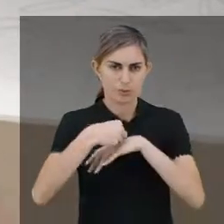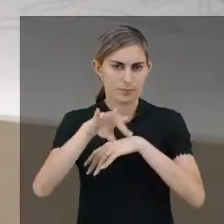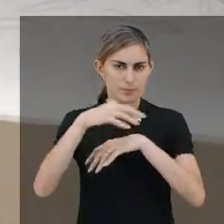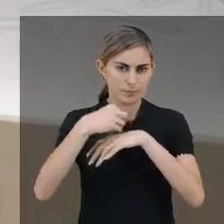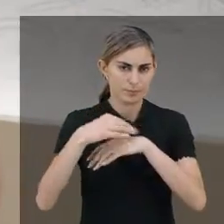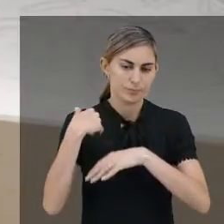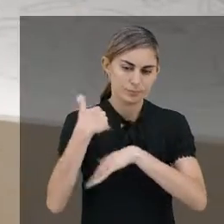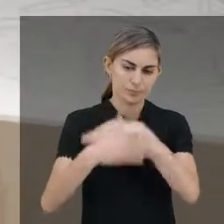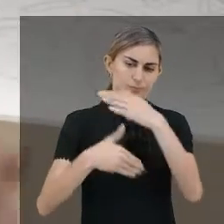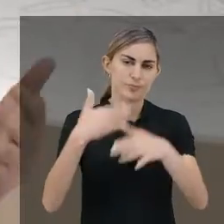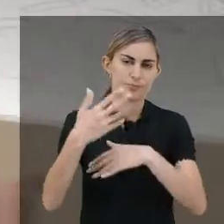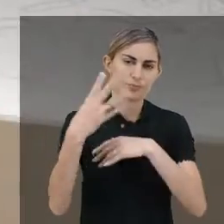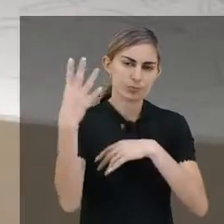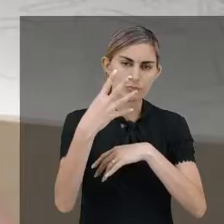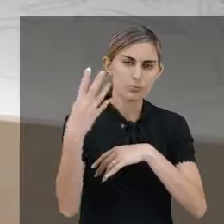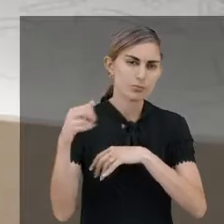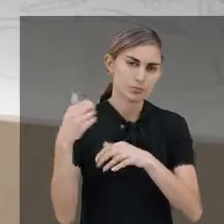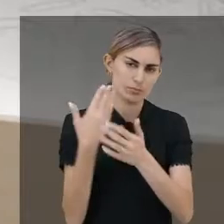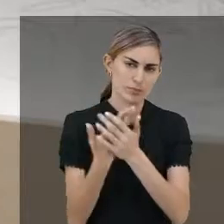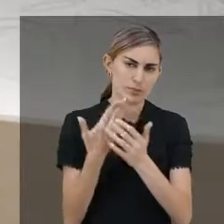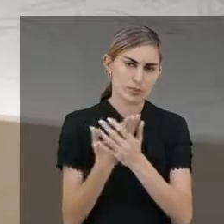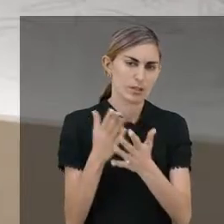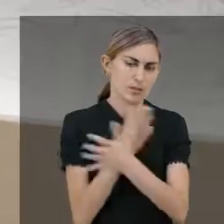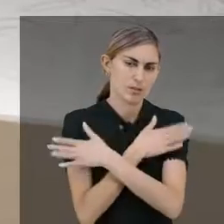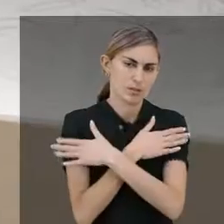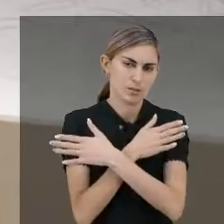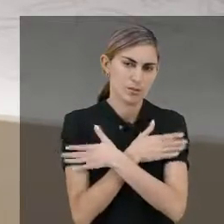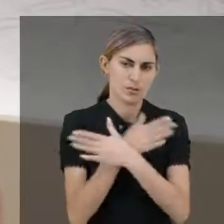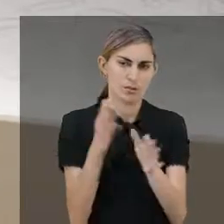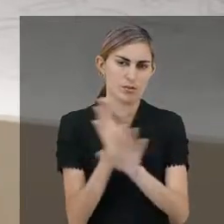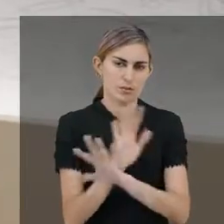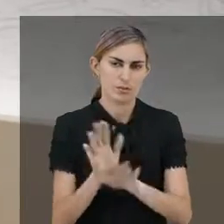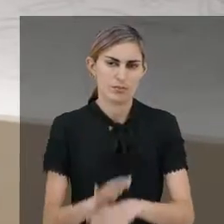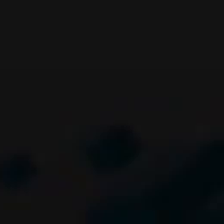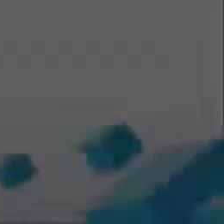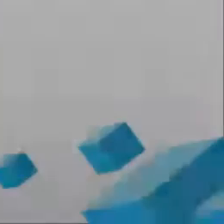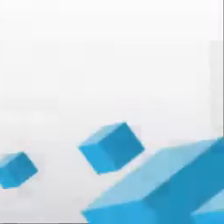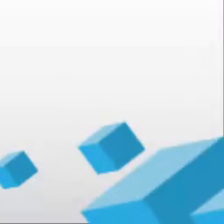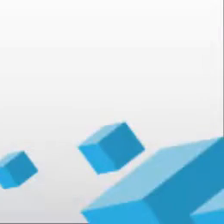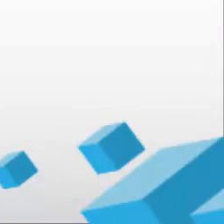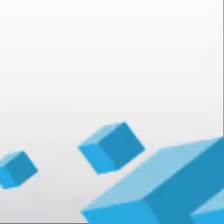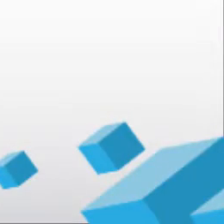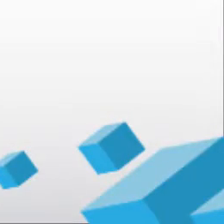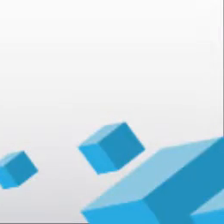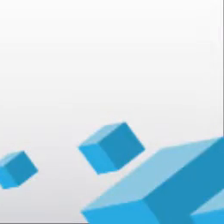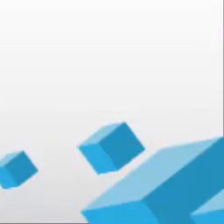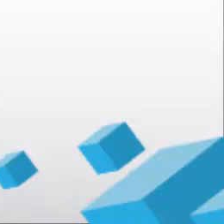foi transmitido ao longo dessas 4 competências. Um grande abraço, tchau, tchau!